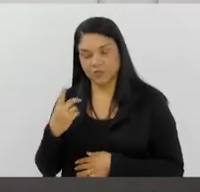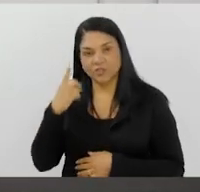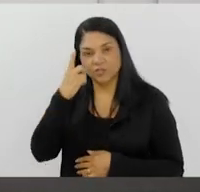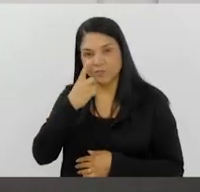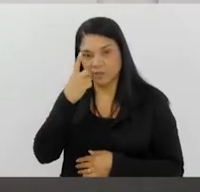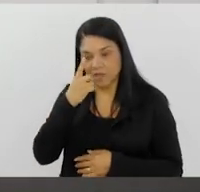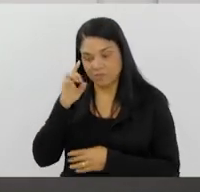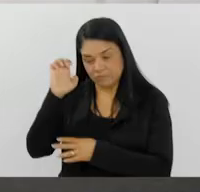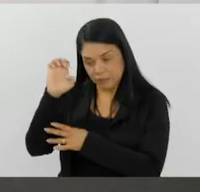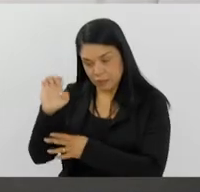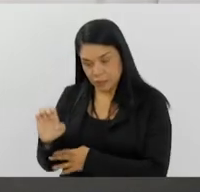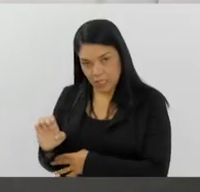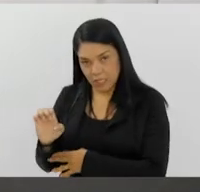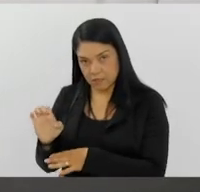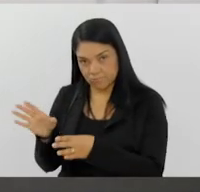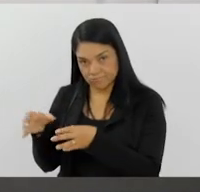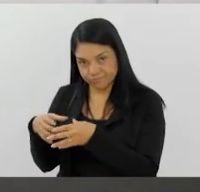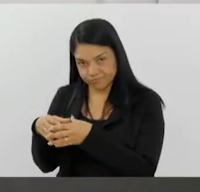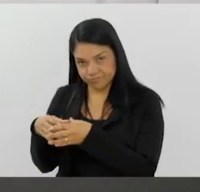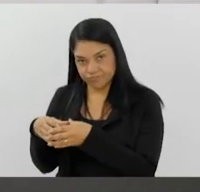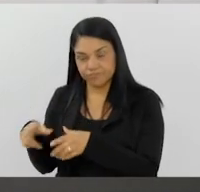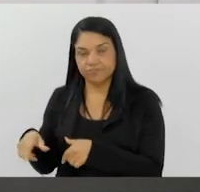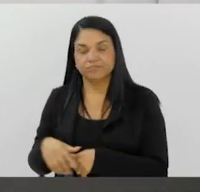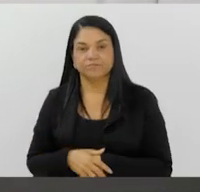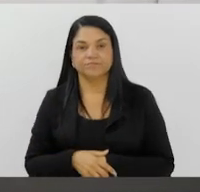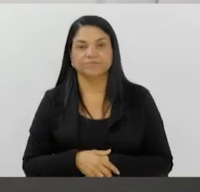esquerda né e